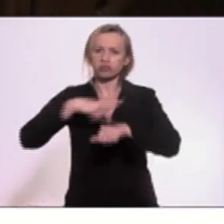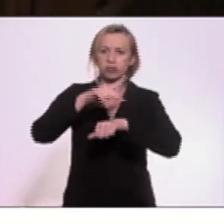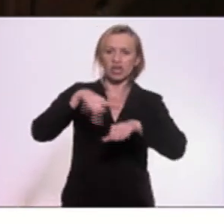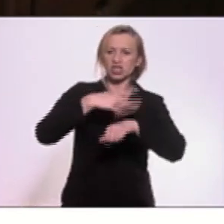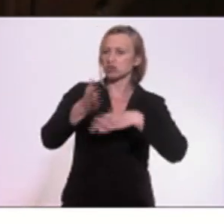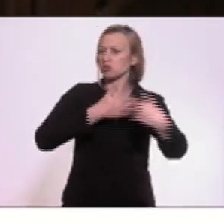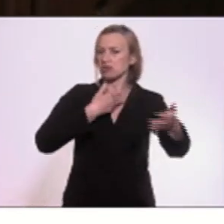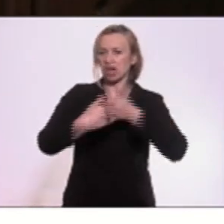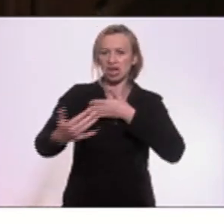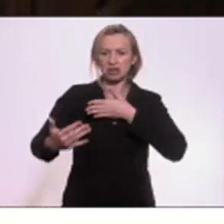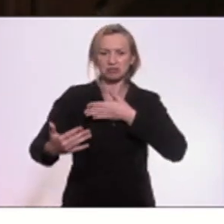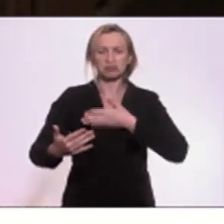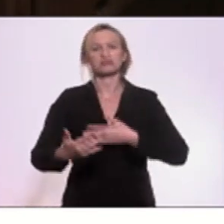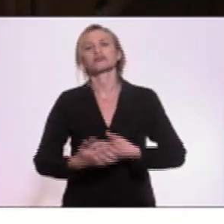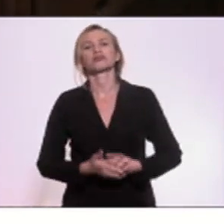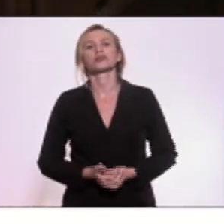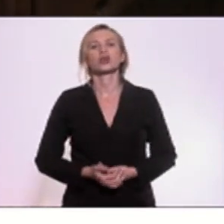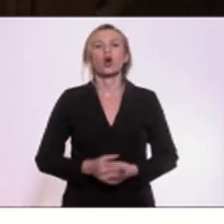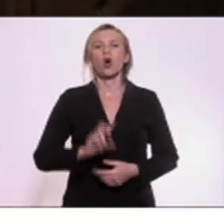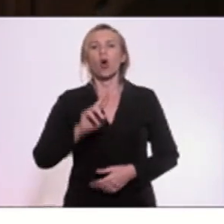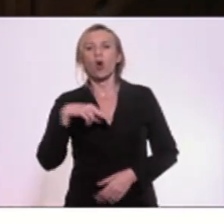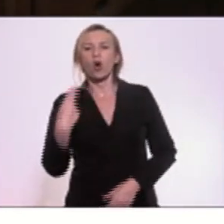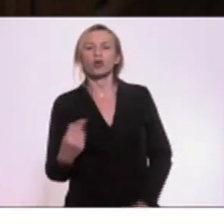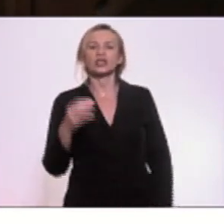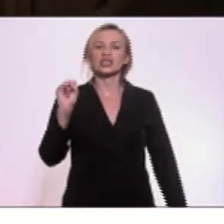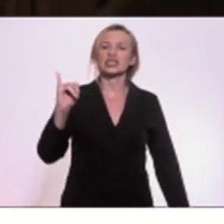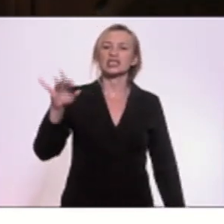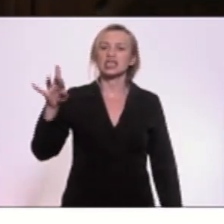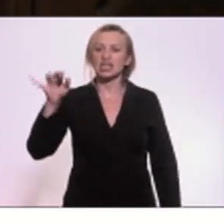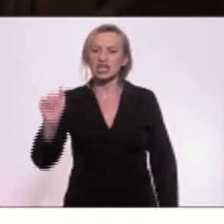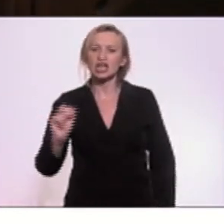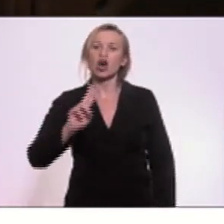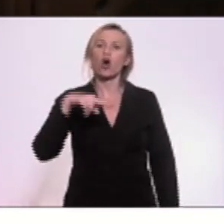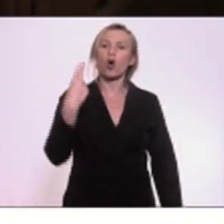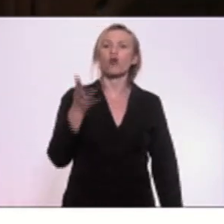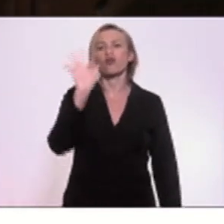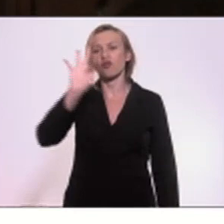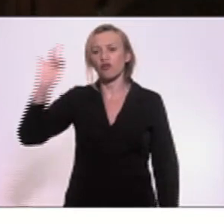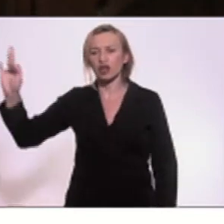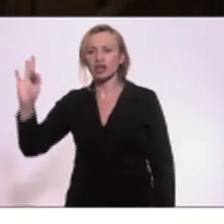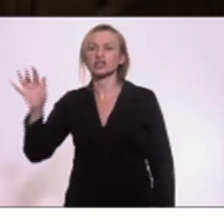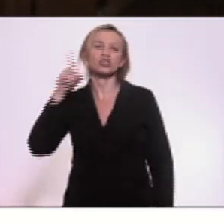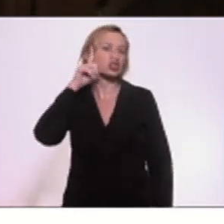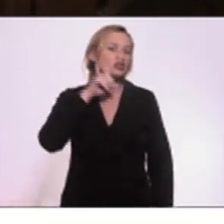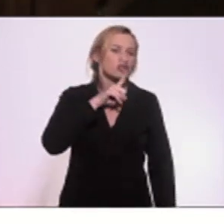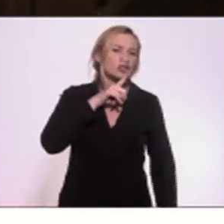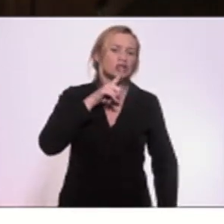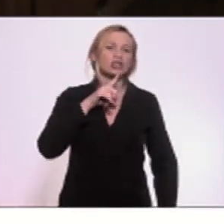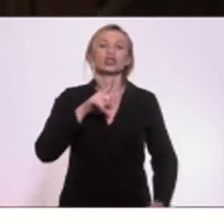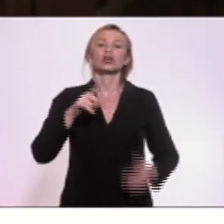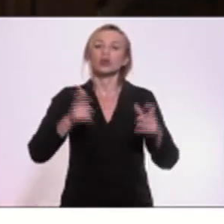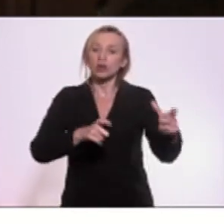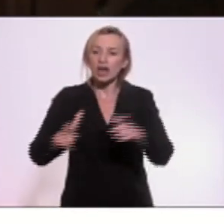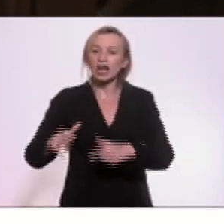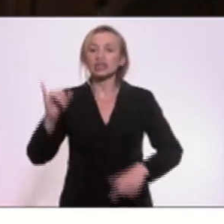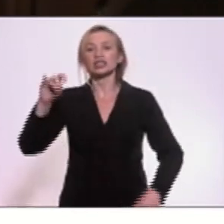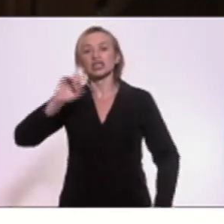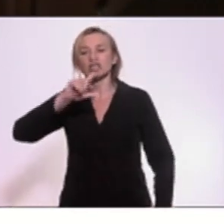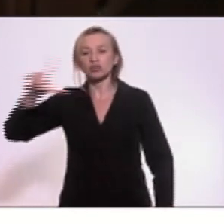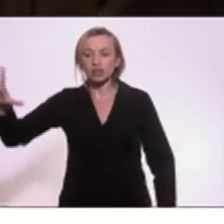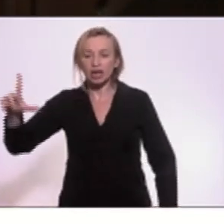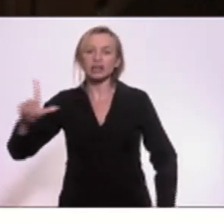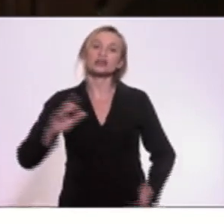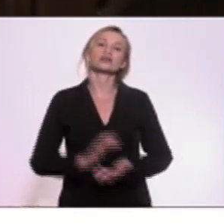Estados Unidos ou da Síria, da França ou do Sudão, pouco importa, as embaixadas são territórios internacionais invioláveis.